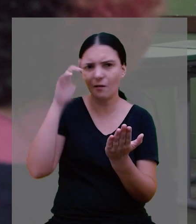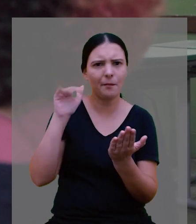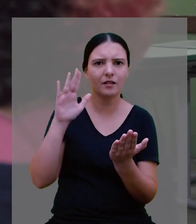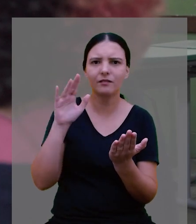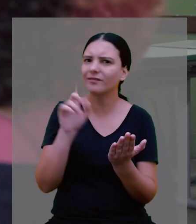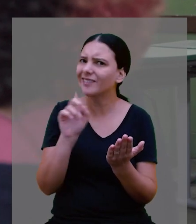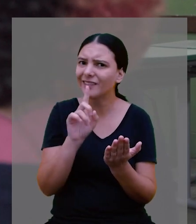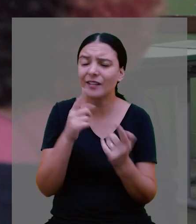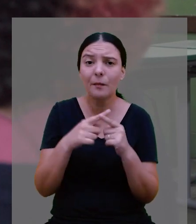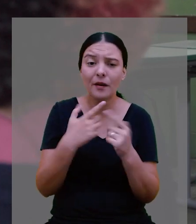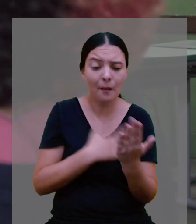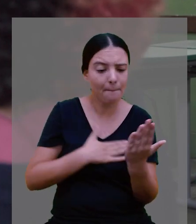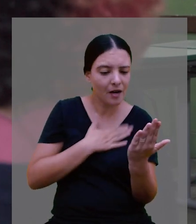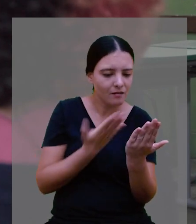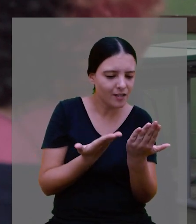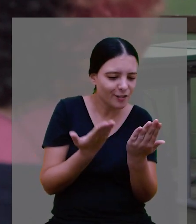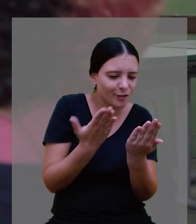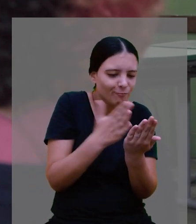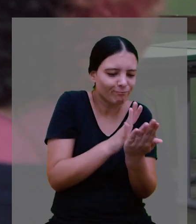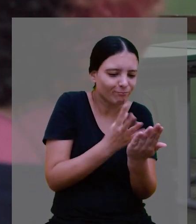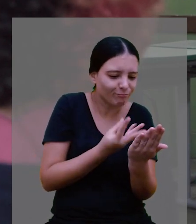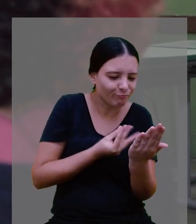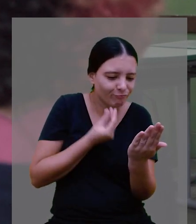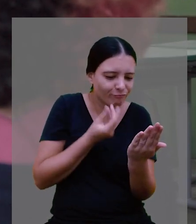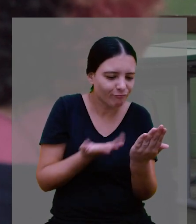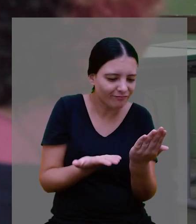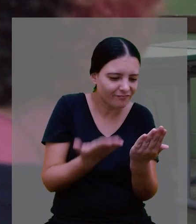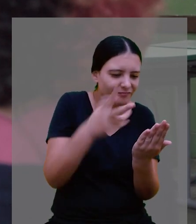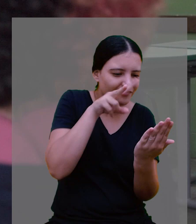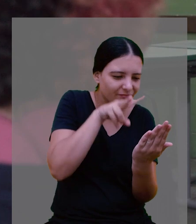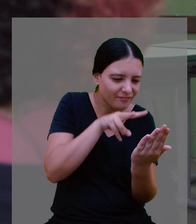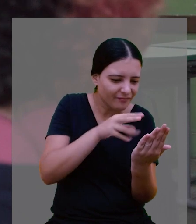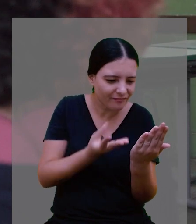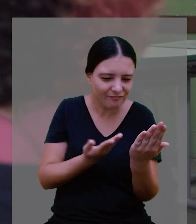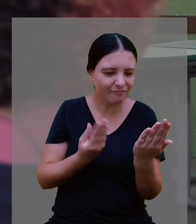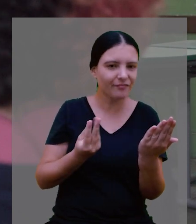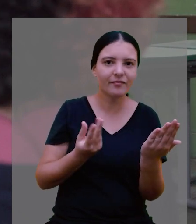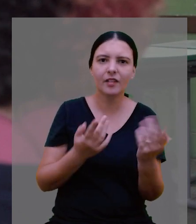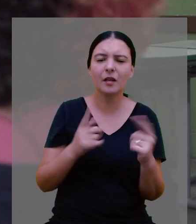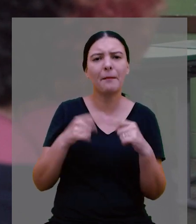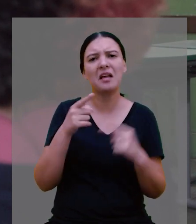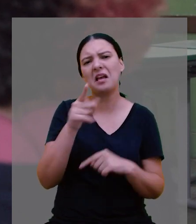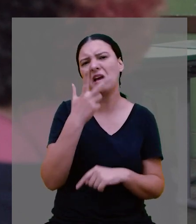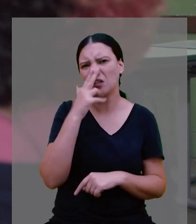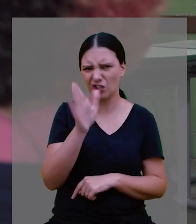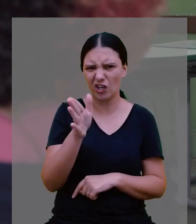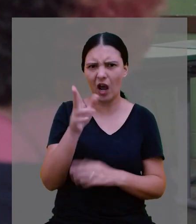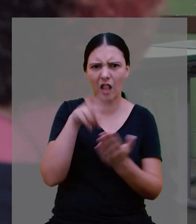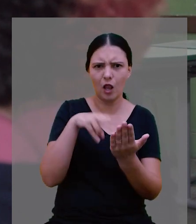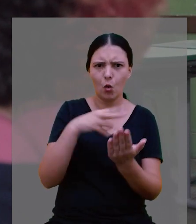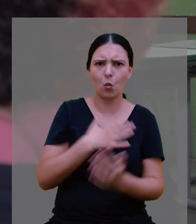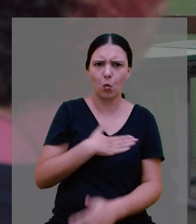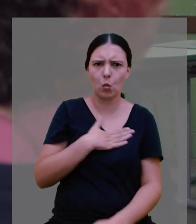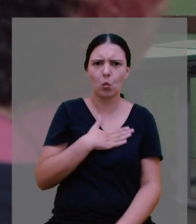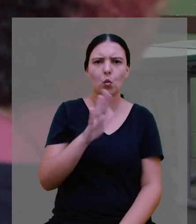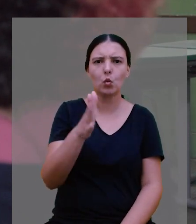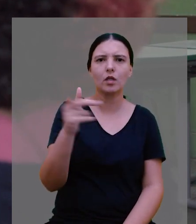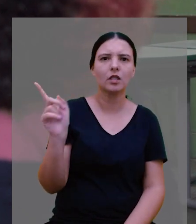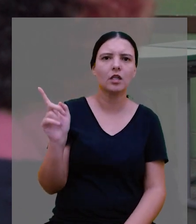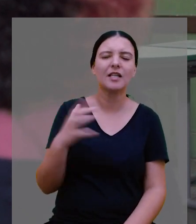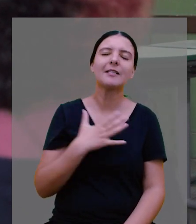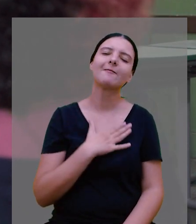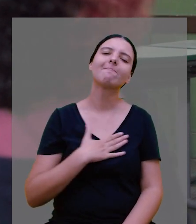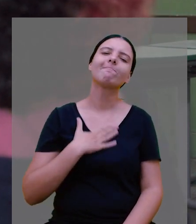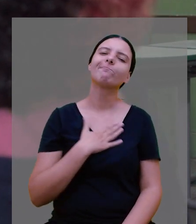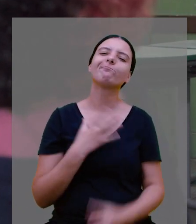livro é o prazer de ler, né? Só que talvez vocês nunca tenham lido um livro por prazer, já? Quem já leu um livro por prazer, assim, porque